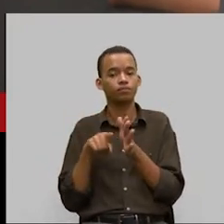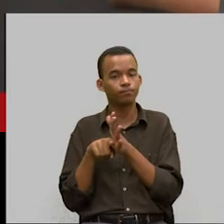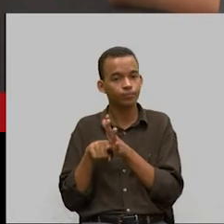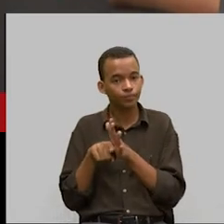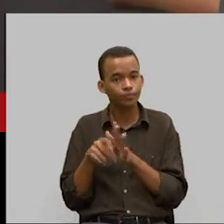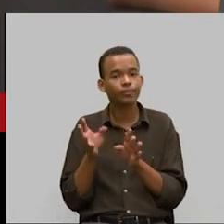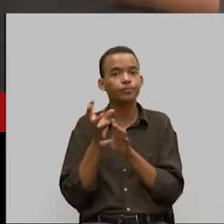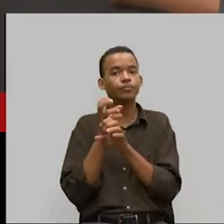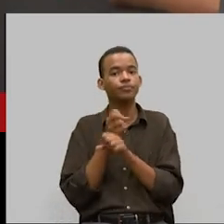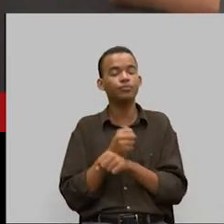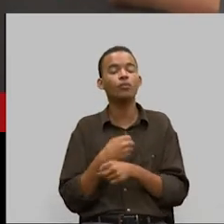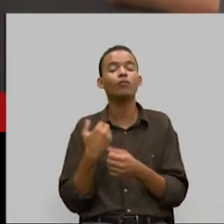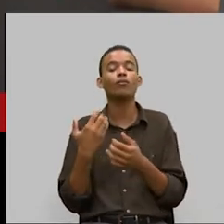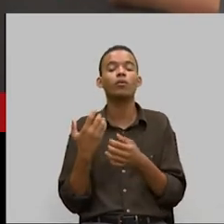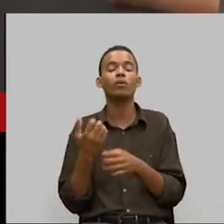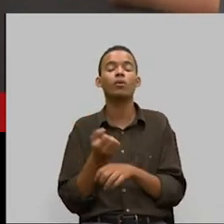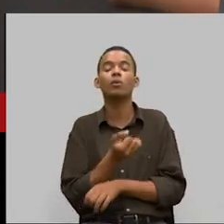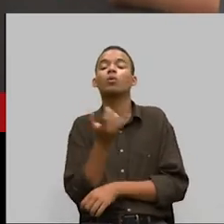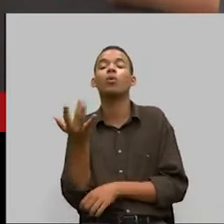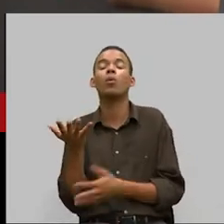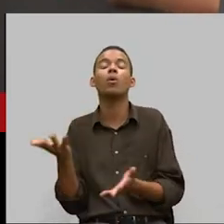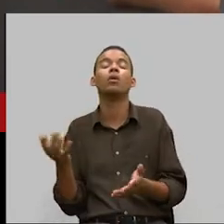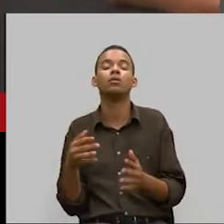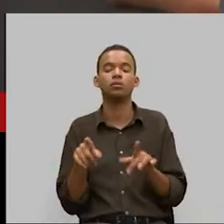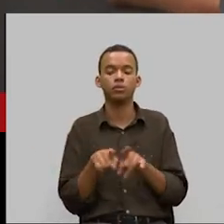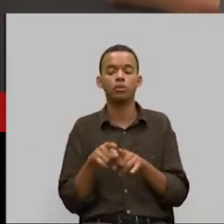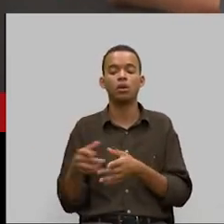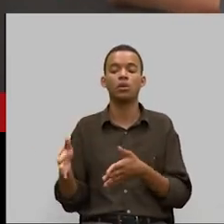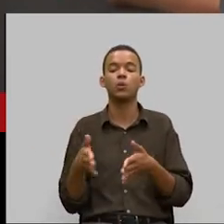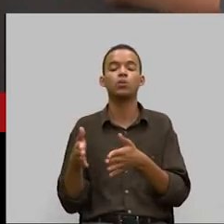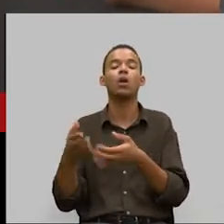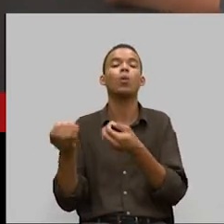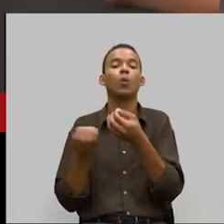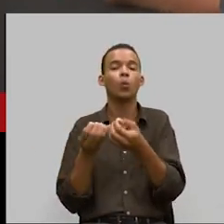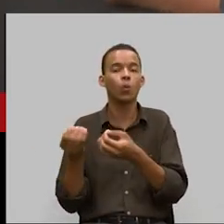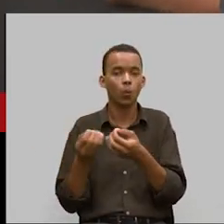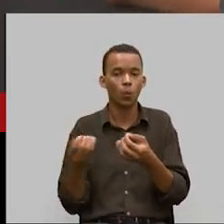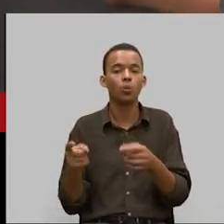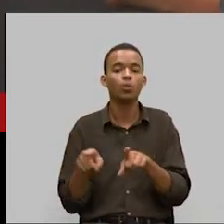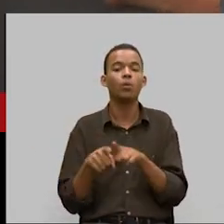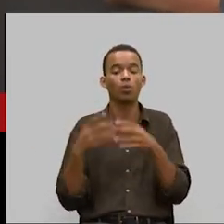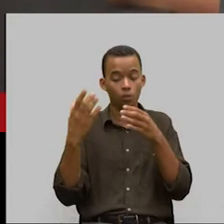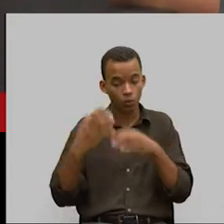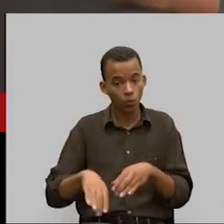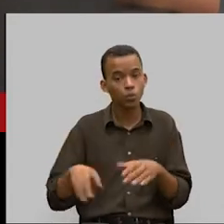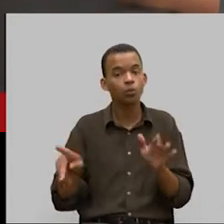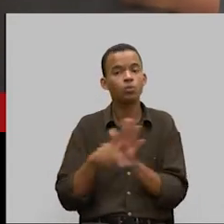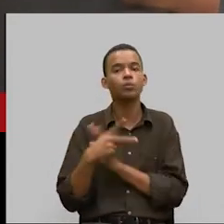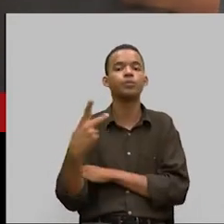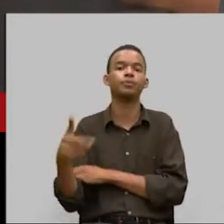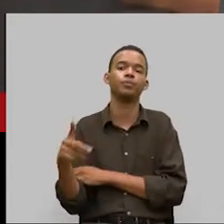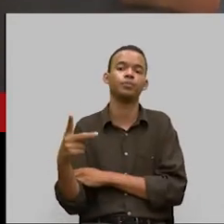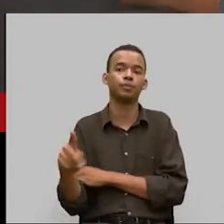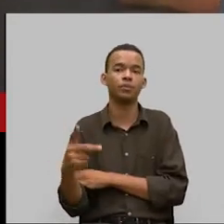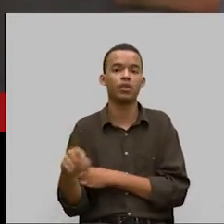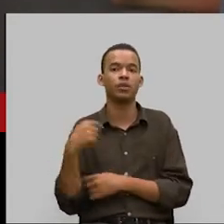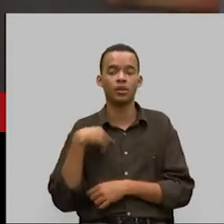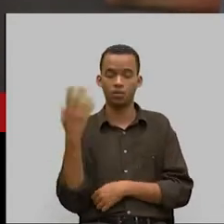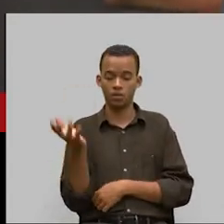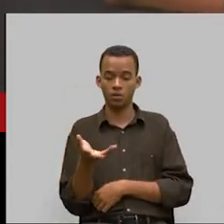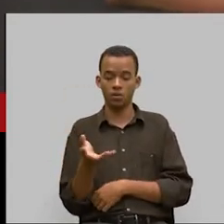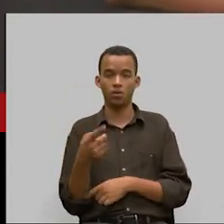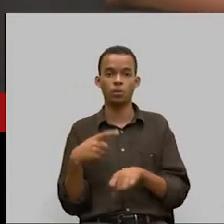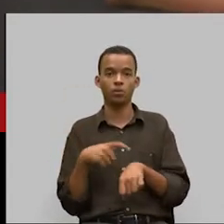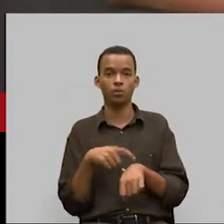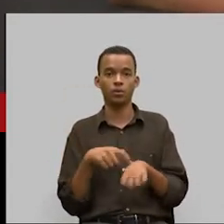escolas aonde elas estão estrada para se chegar nessa escola concurso público não é eu tô correndo gente porque vocês